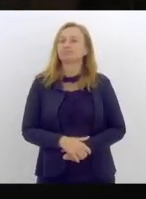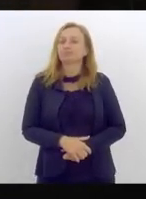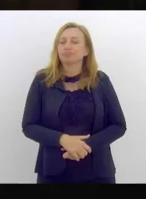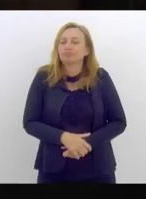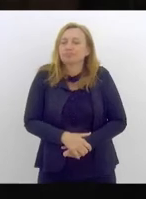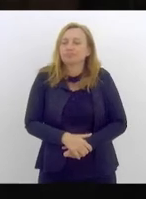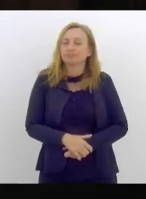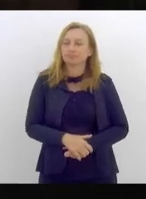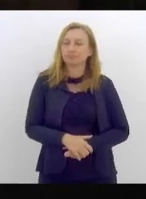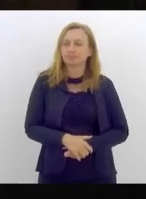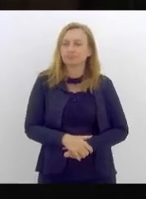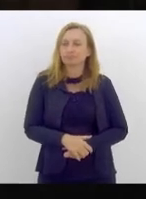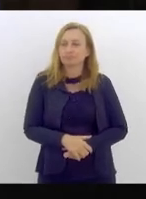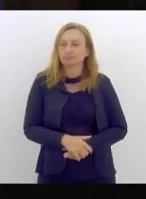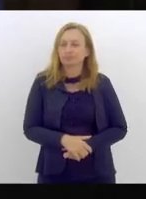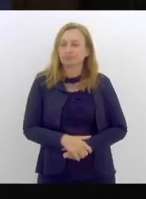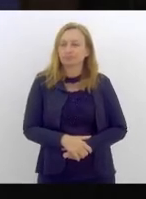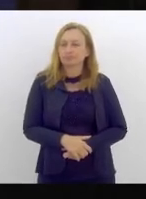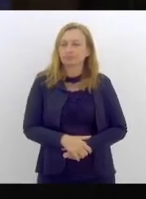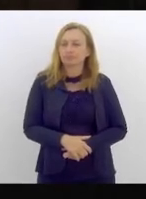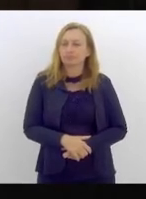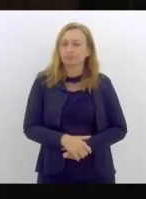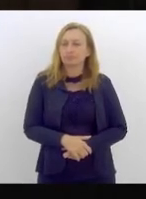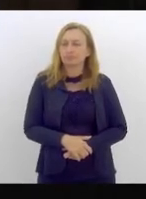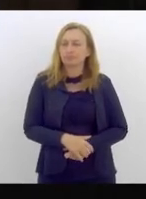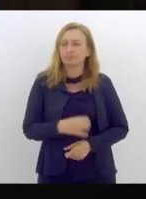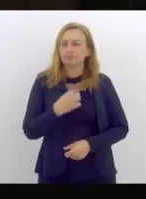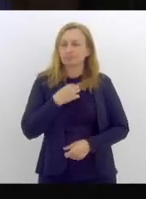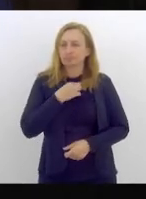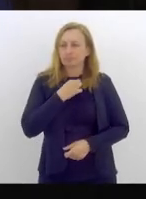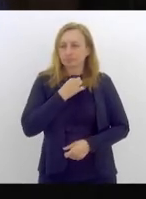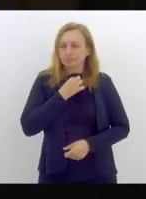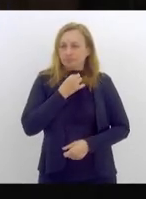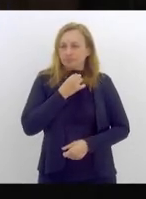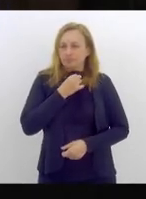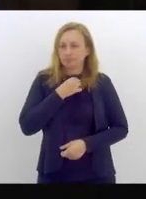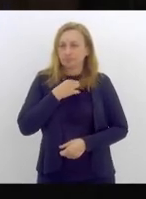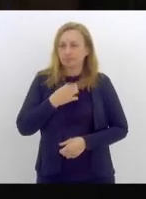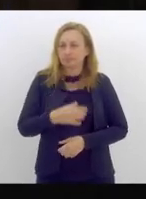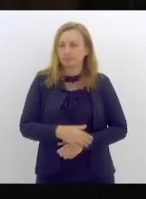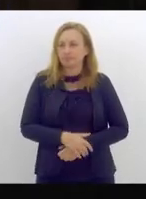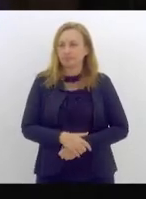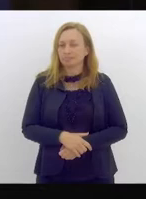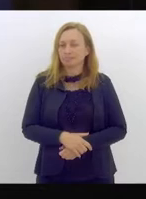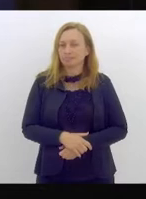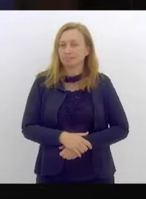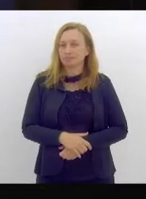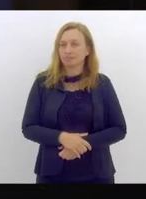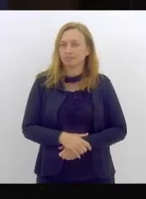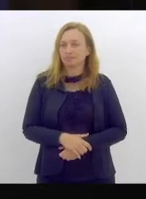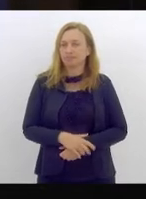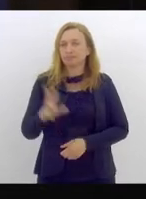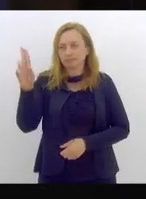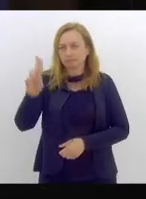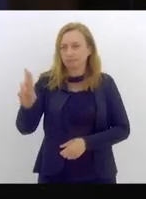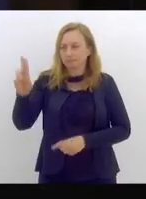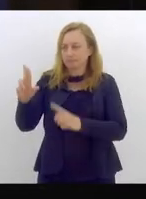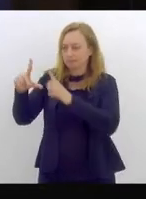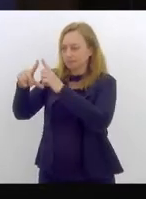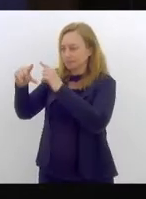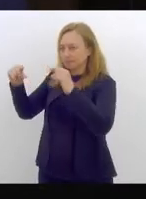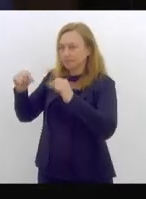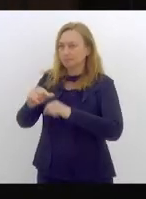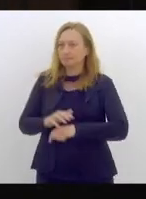homem público exatamente ele participou a Universidade de Brasília